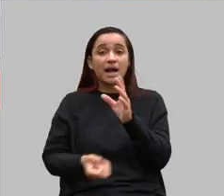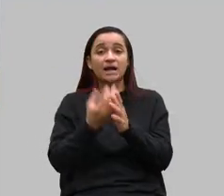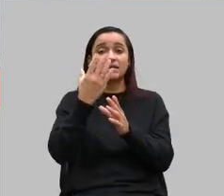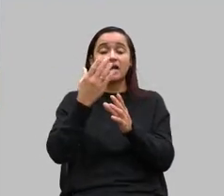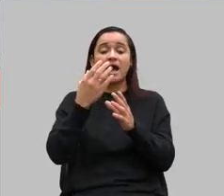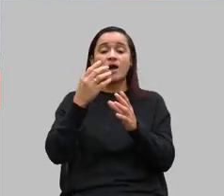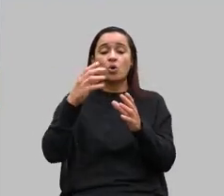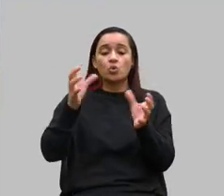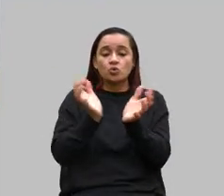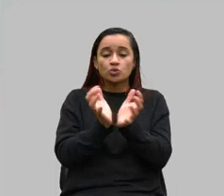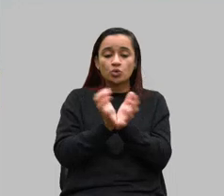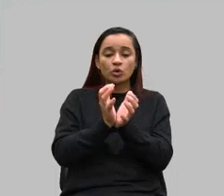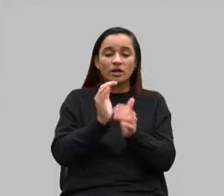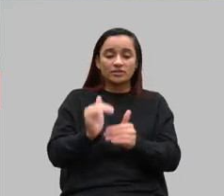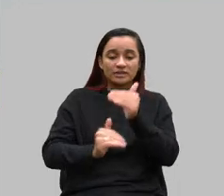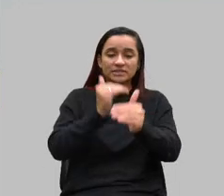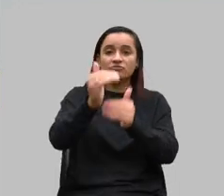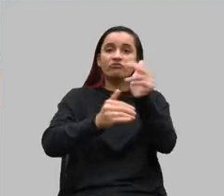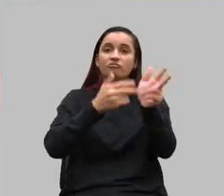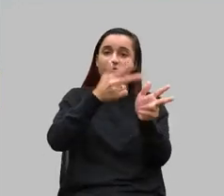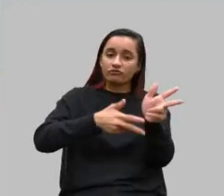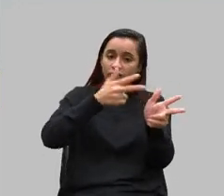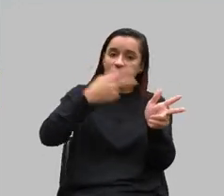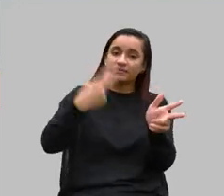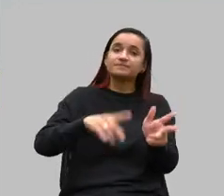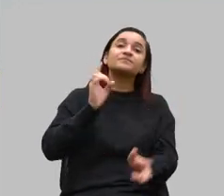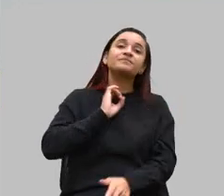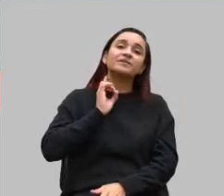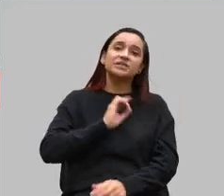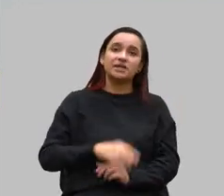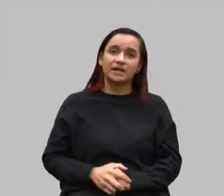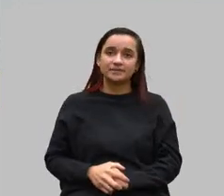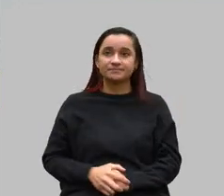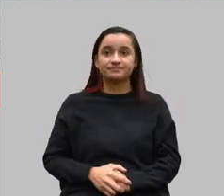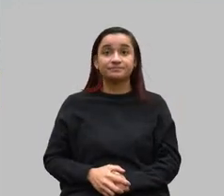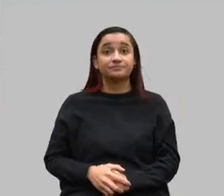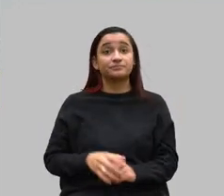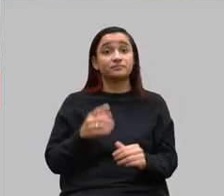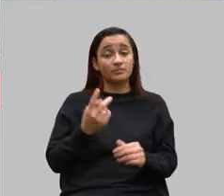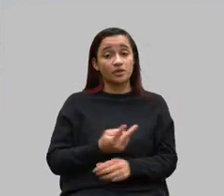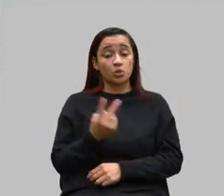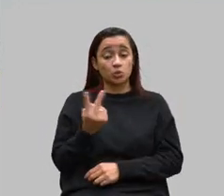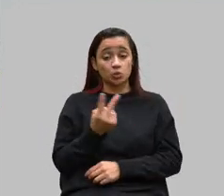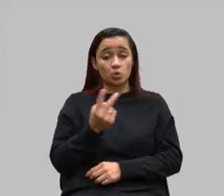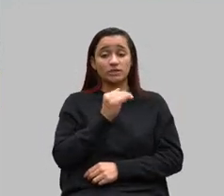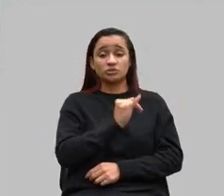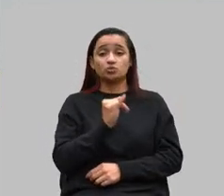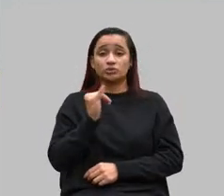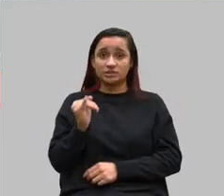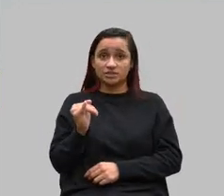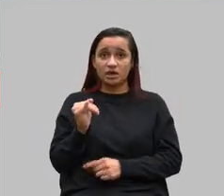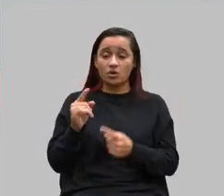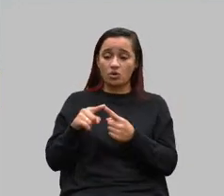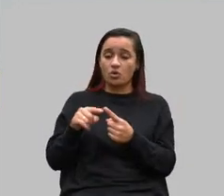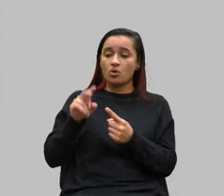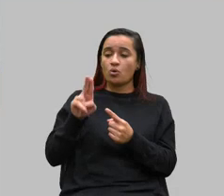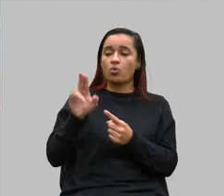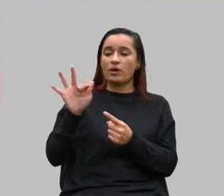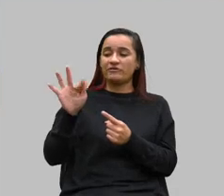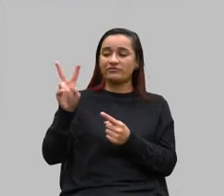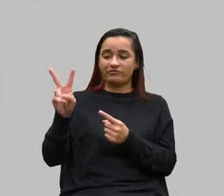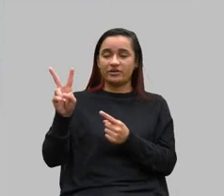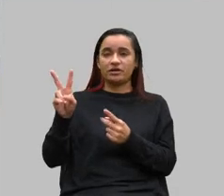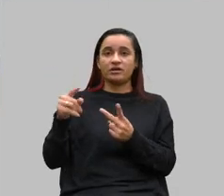ferroviário do Estado de Minas Gerais eram três instituições o FV